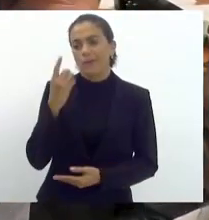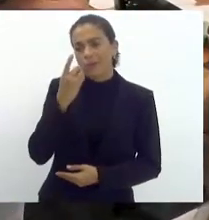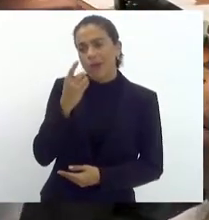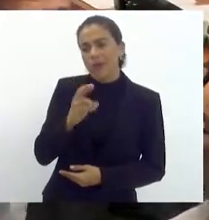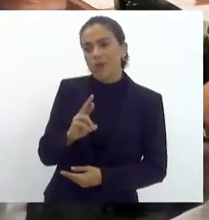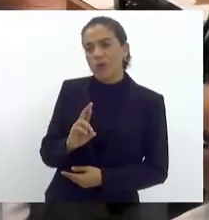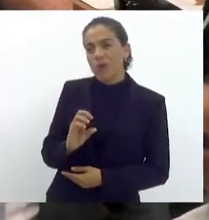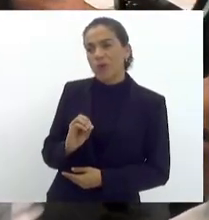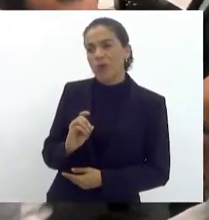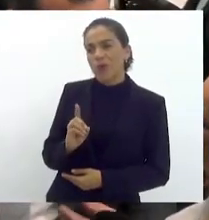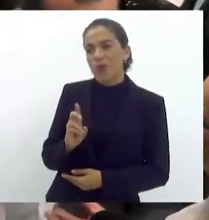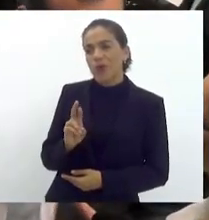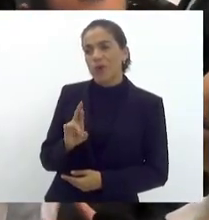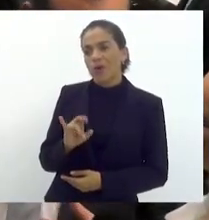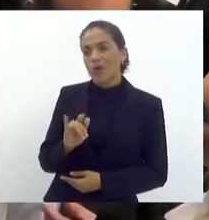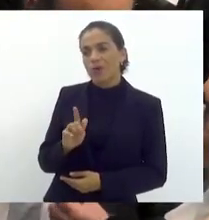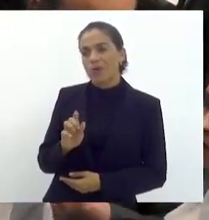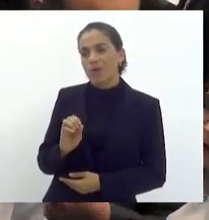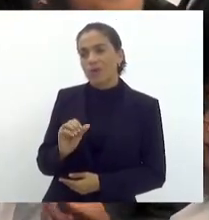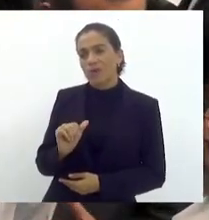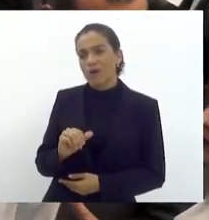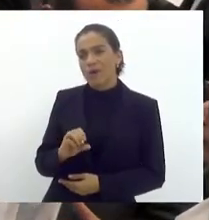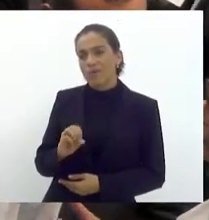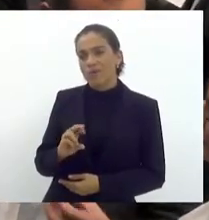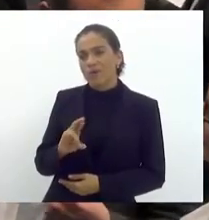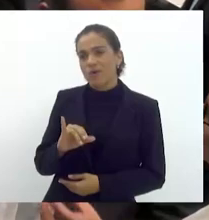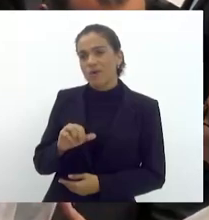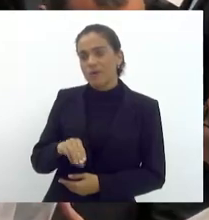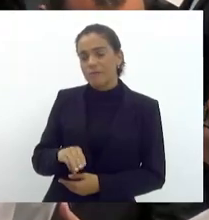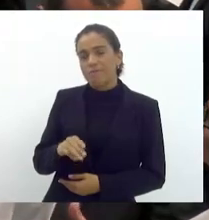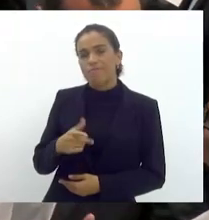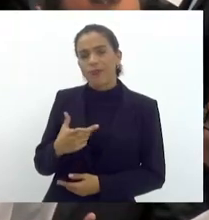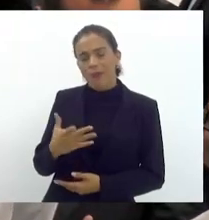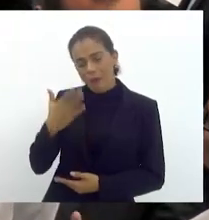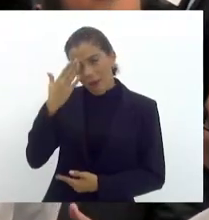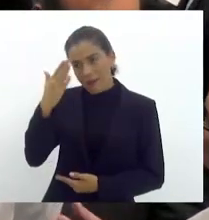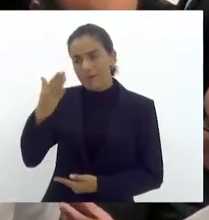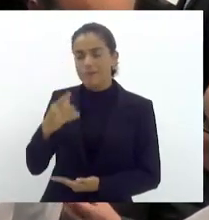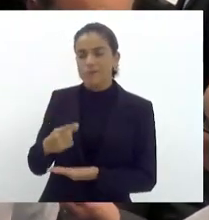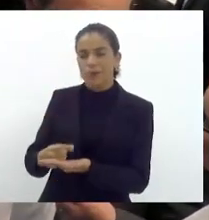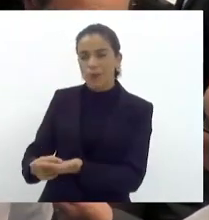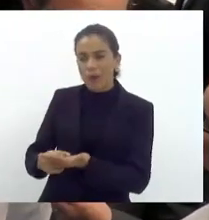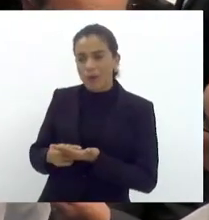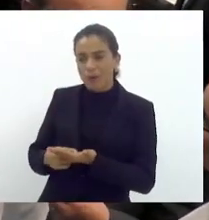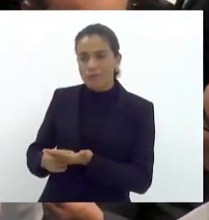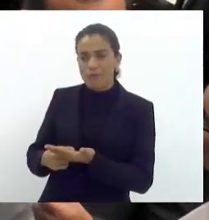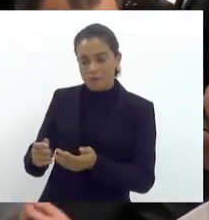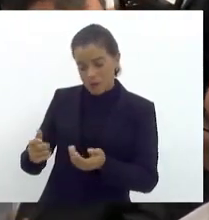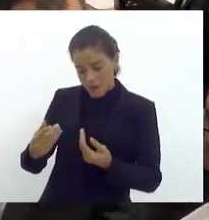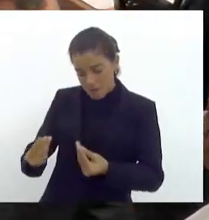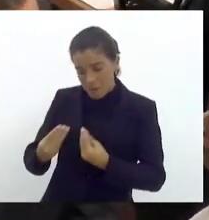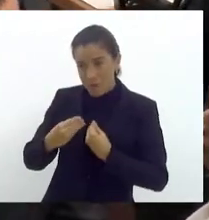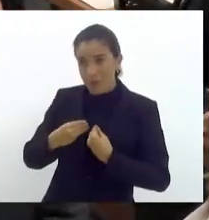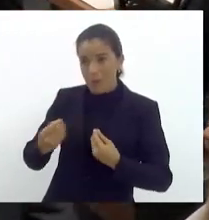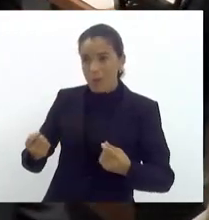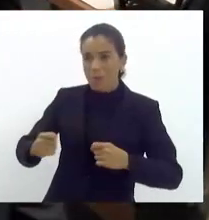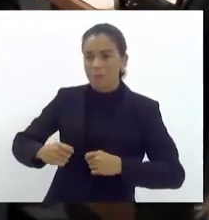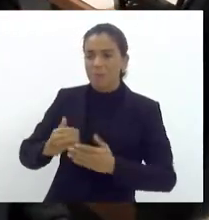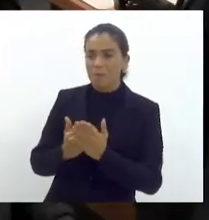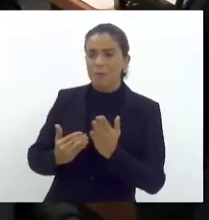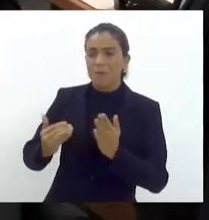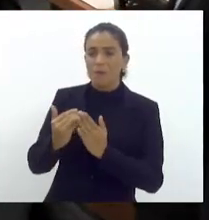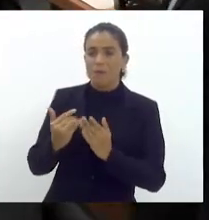Deputado Victor Júnior é quem agradeço o acordo vocês me dão a possibilidade máxima porque daqui para frente o